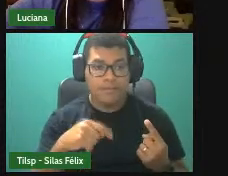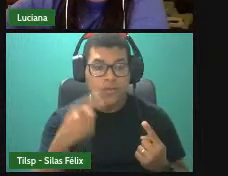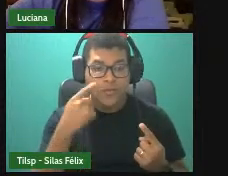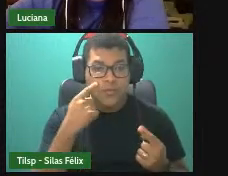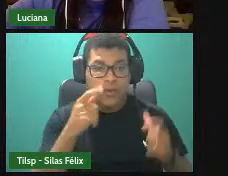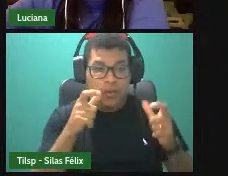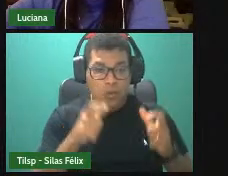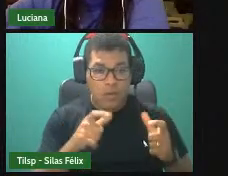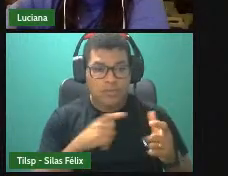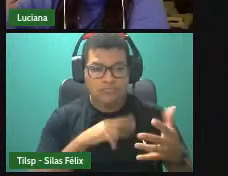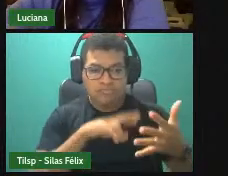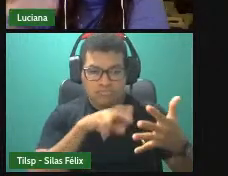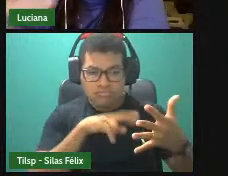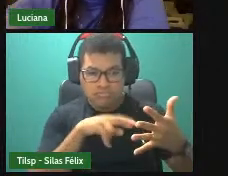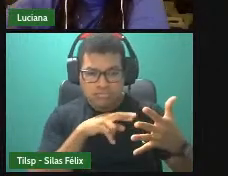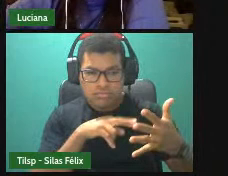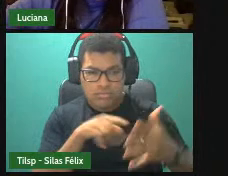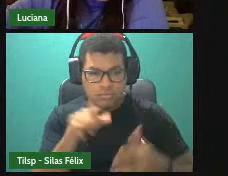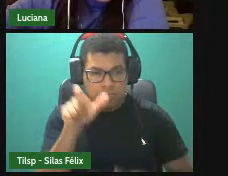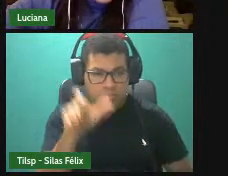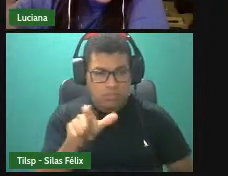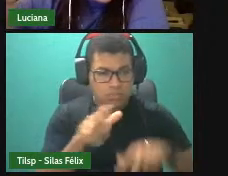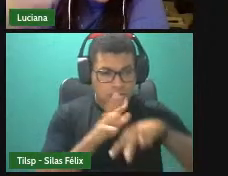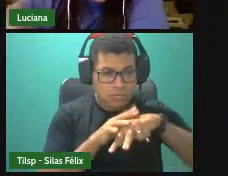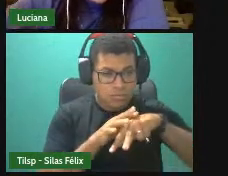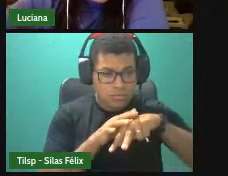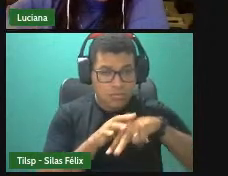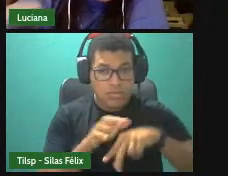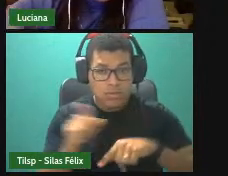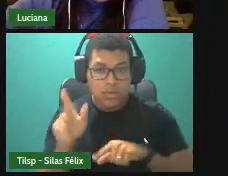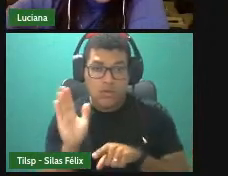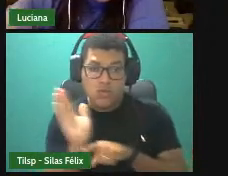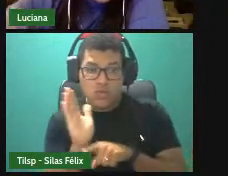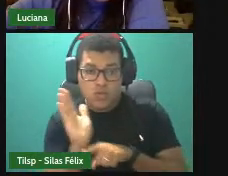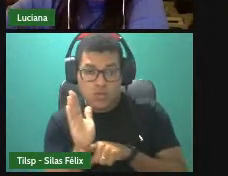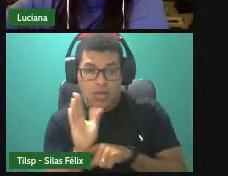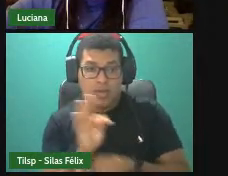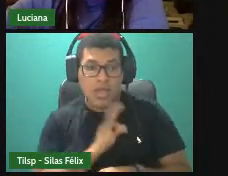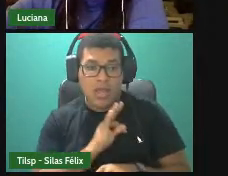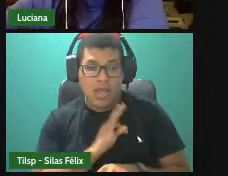no paciente, na presença dos assistentes técnicos ou dos, né,